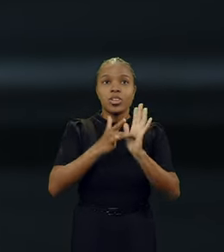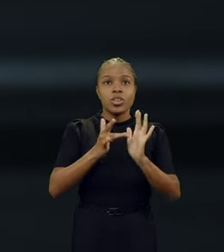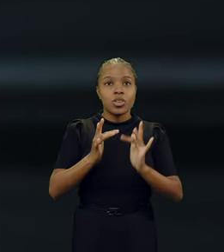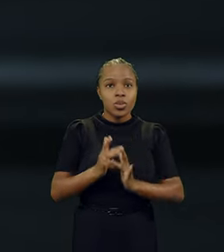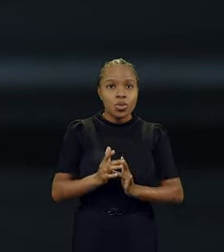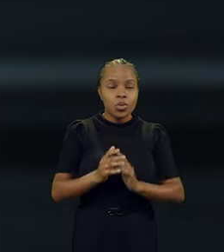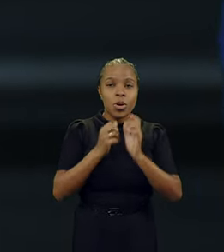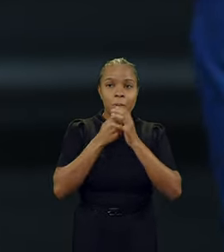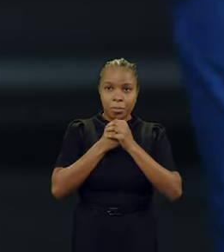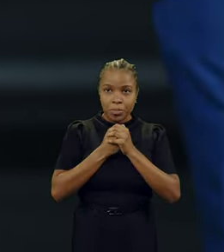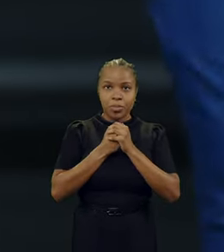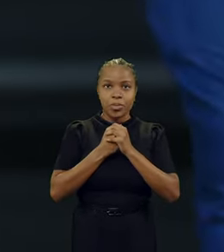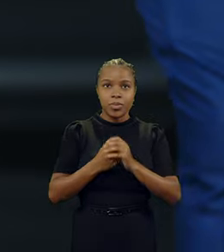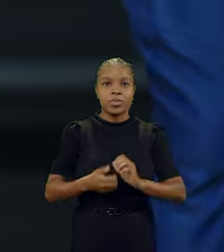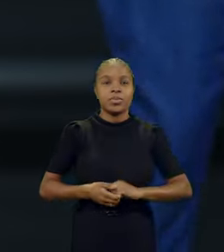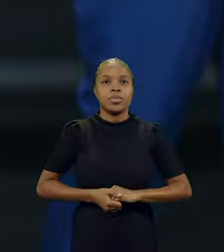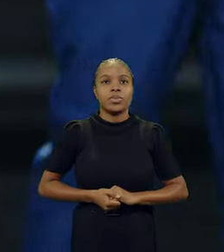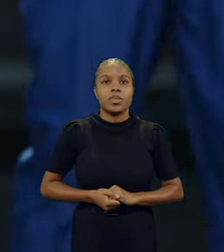Amém.